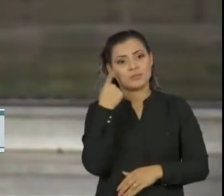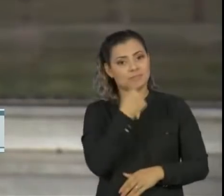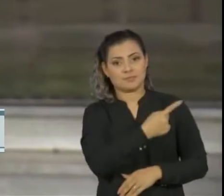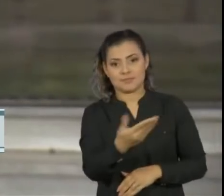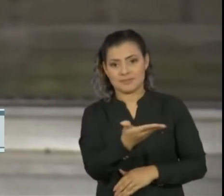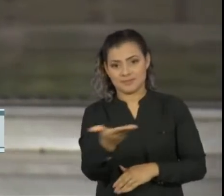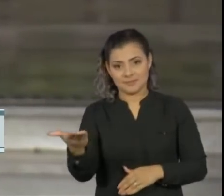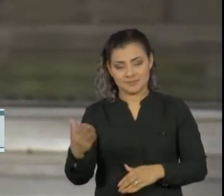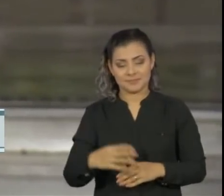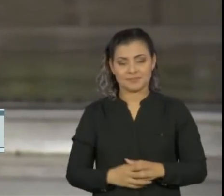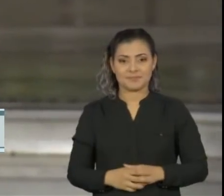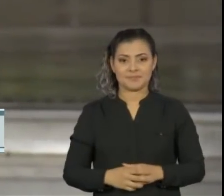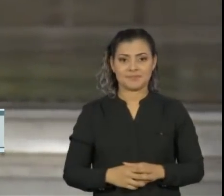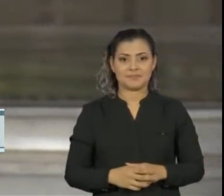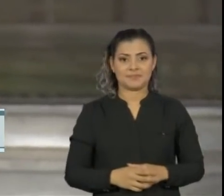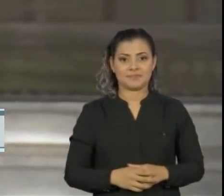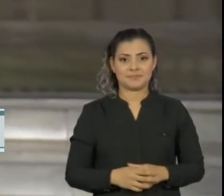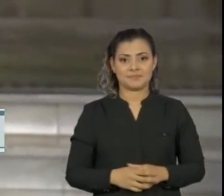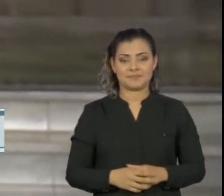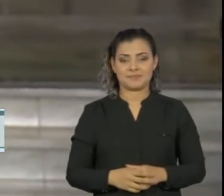todos.